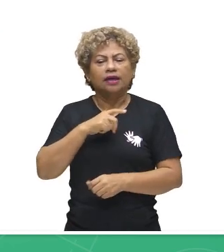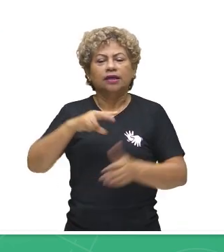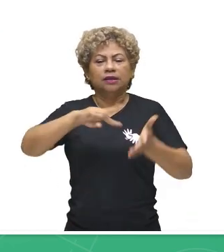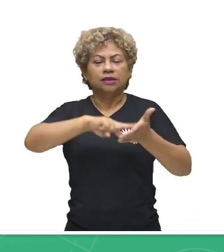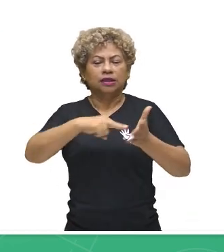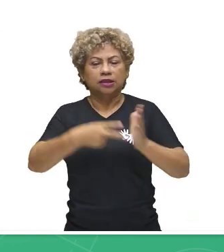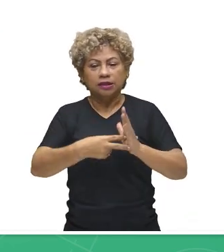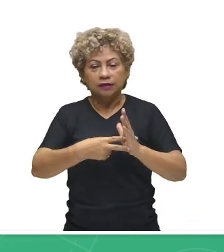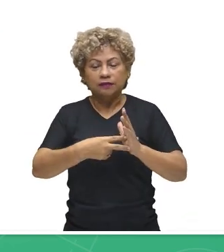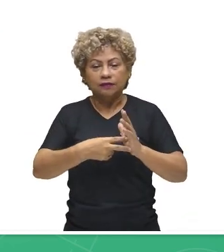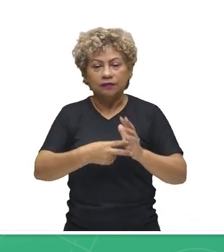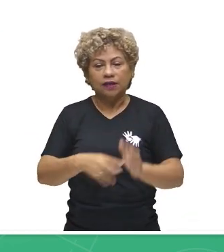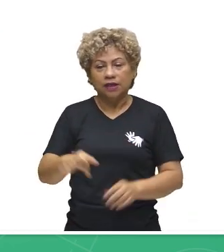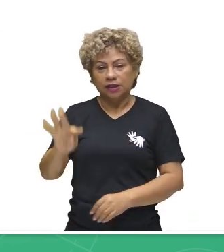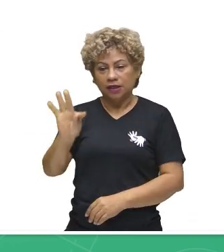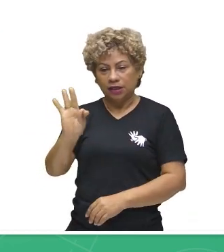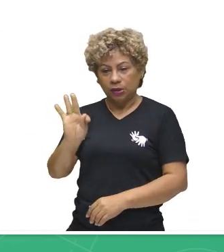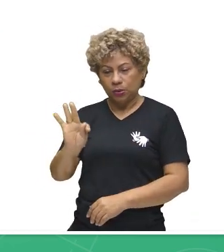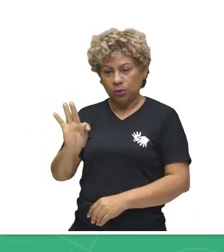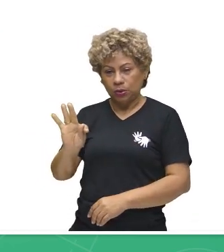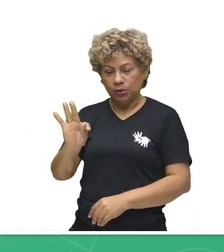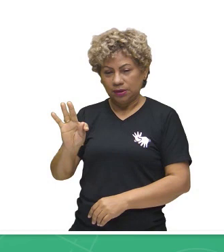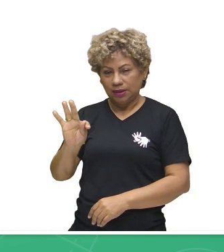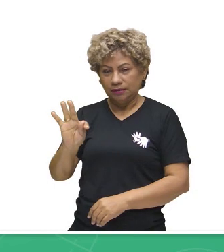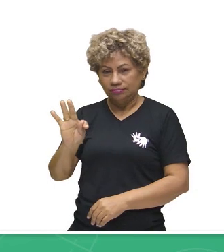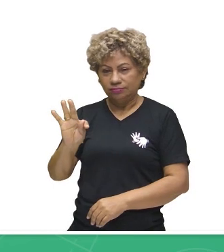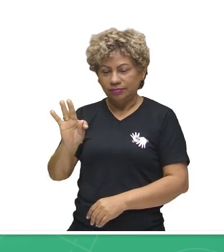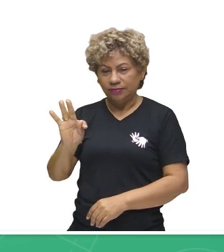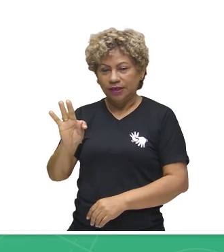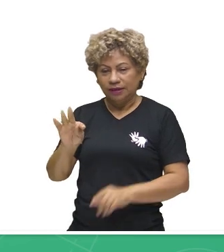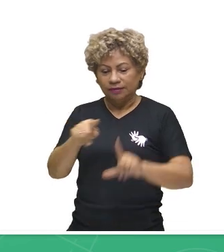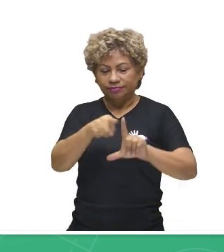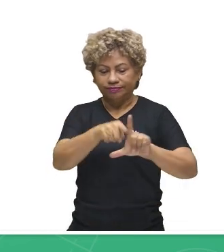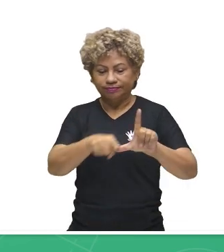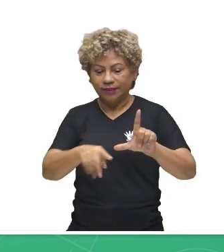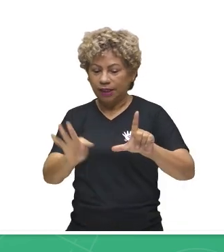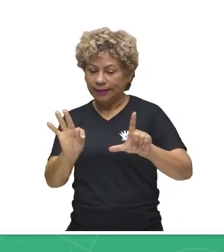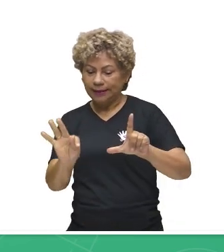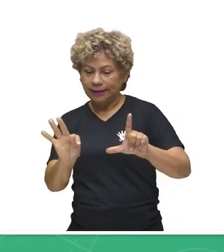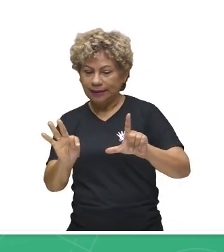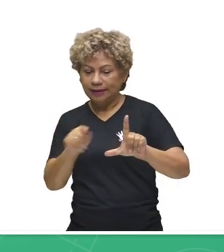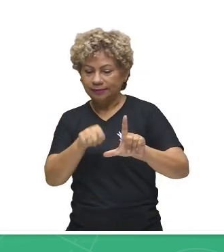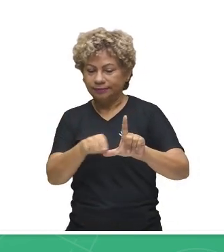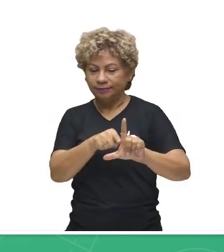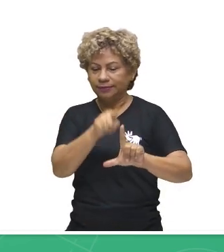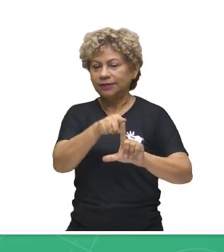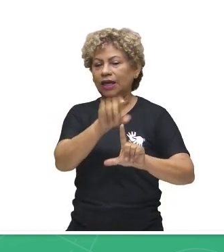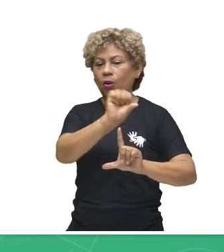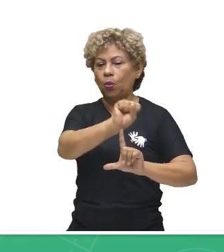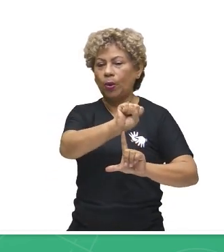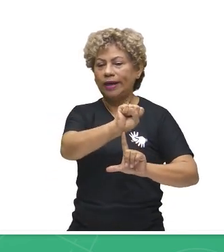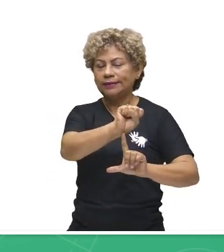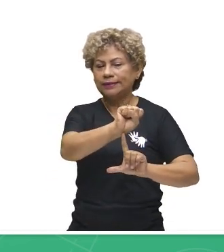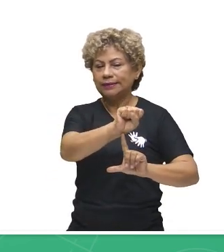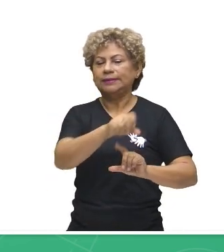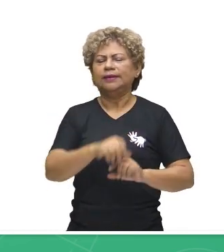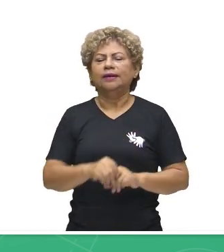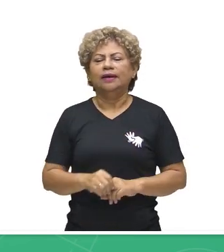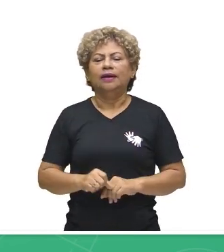T, e tenho o eixo do espaço, representado pela letra S. Claro que